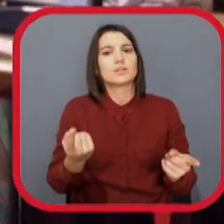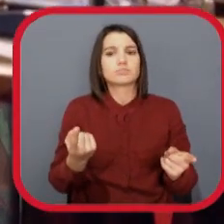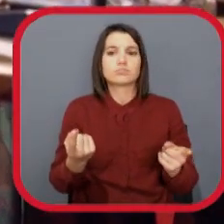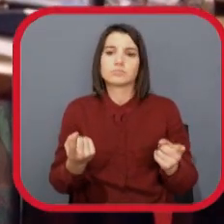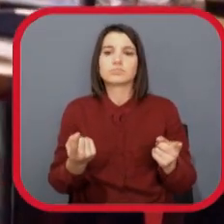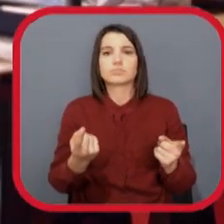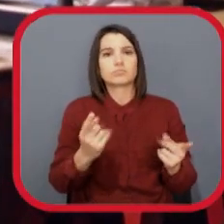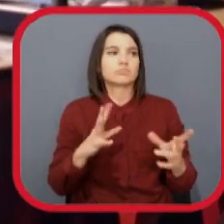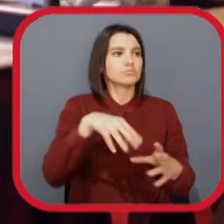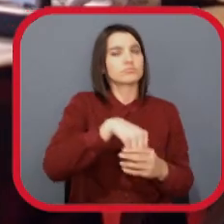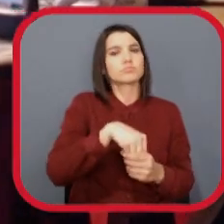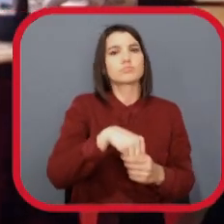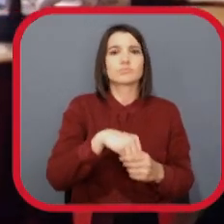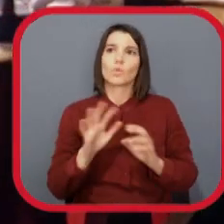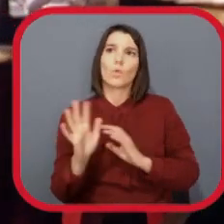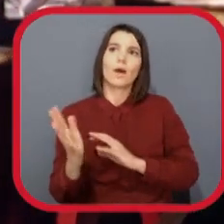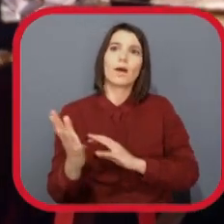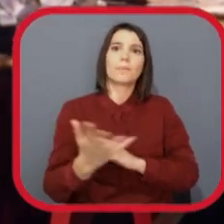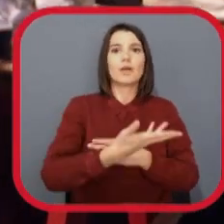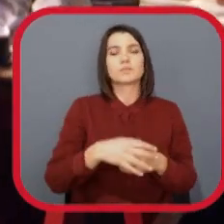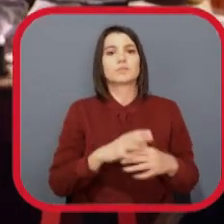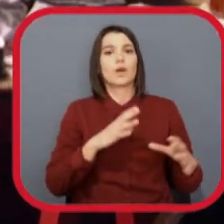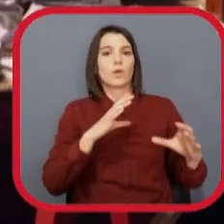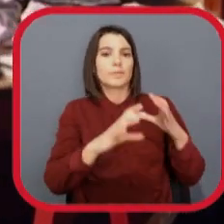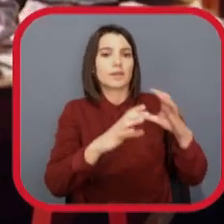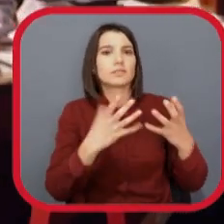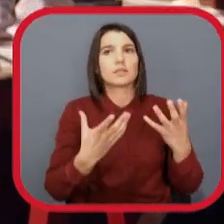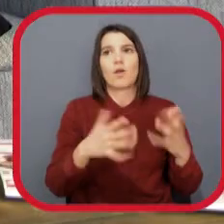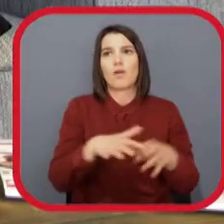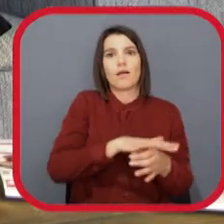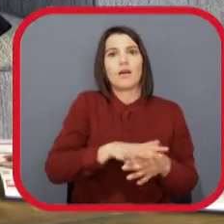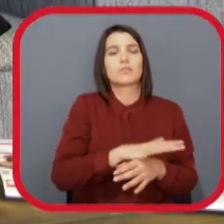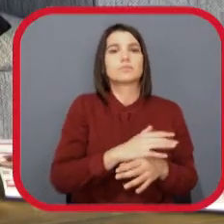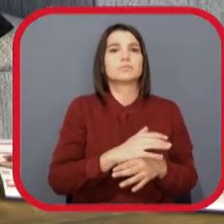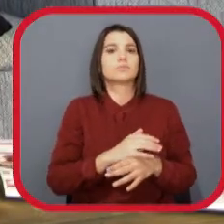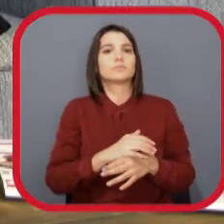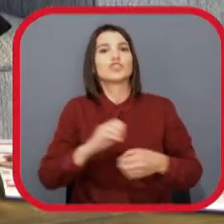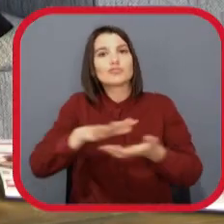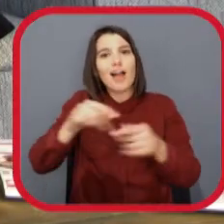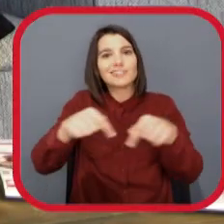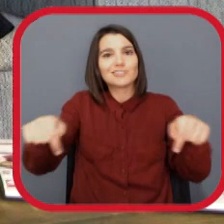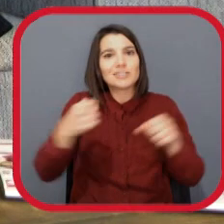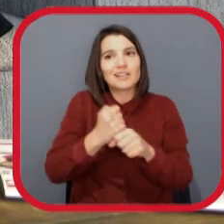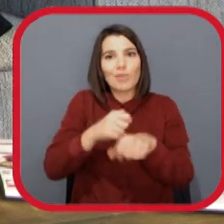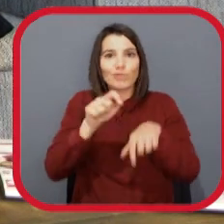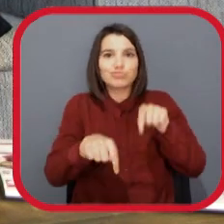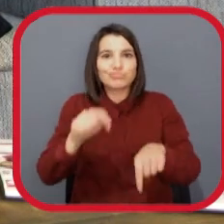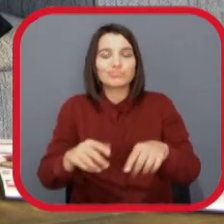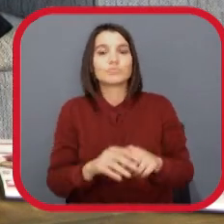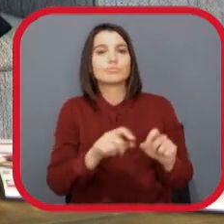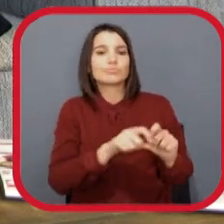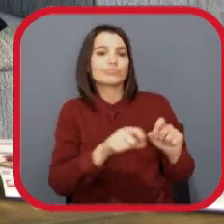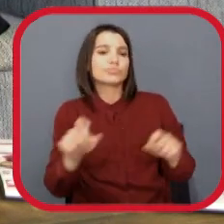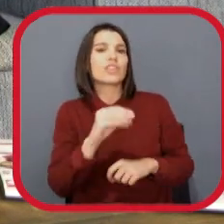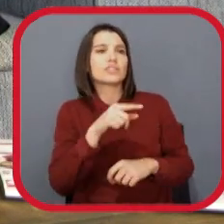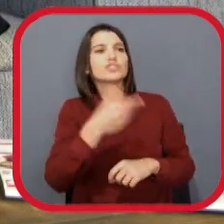inseri-lo no meio dele, no meio da comunicação, no meio da redação do jornal, e perceber durante estes 10 anos